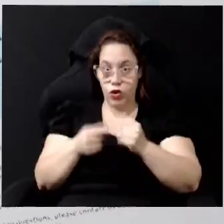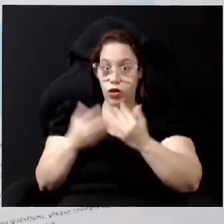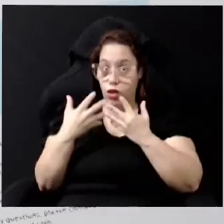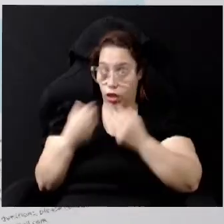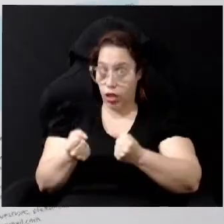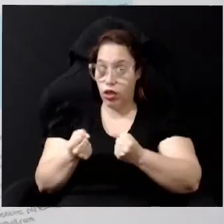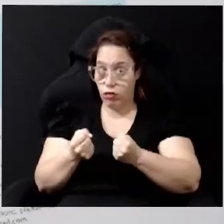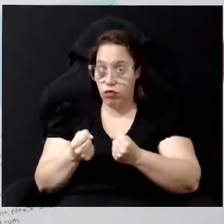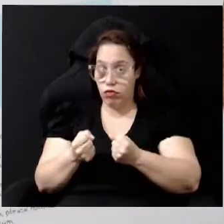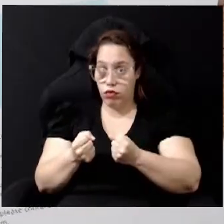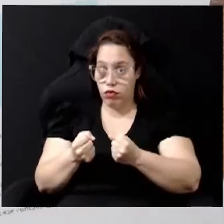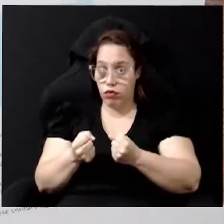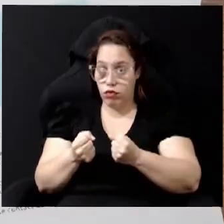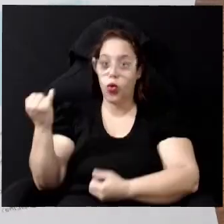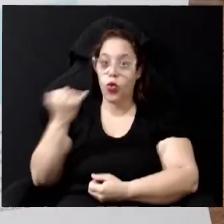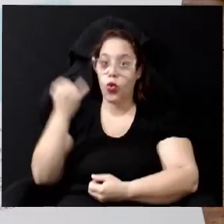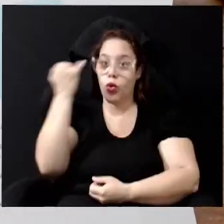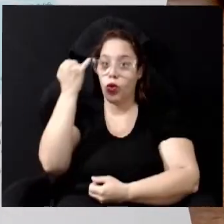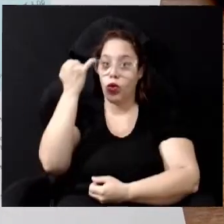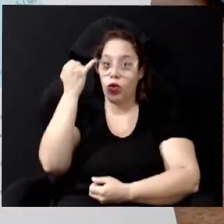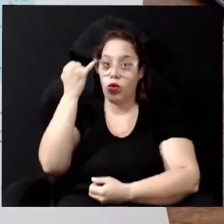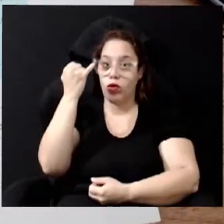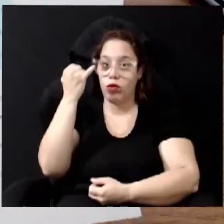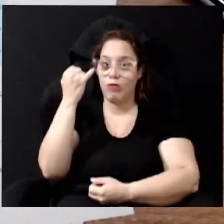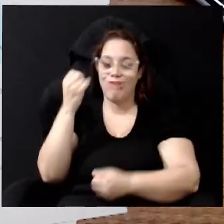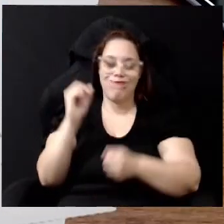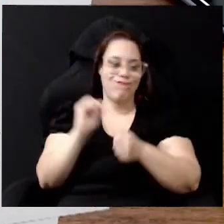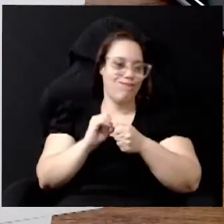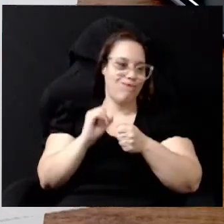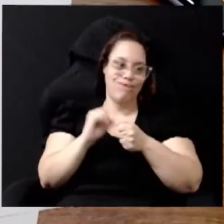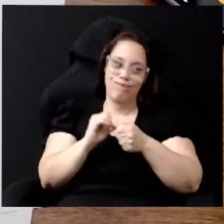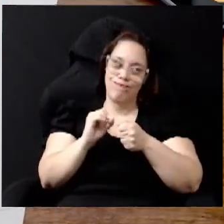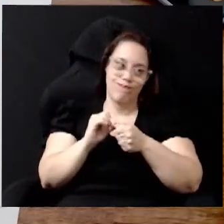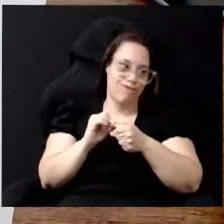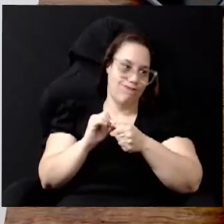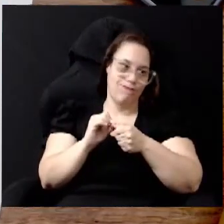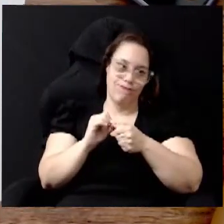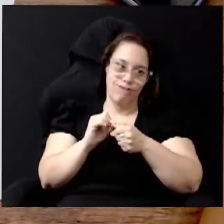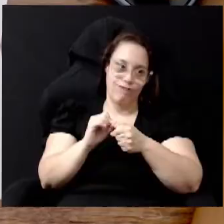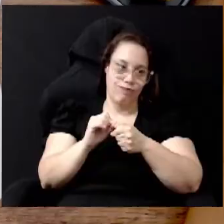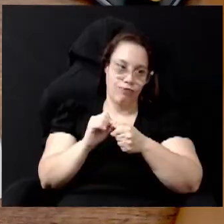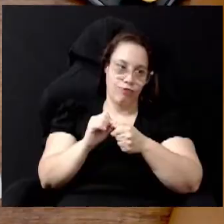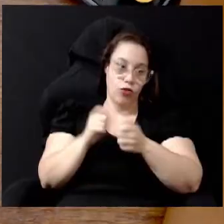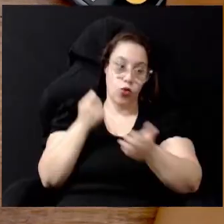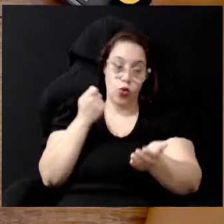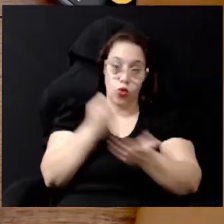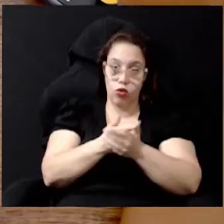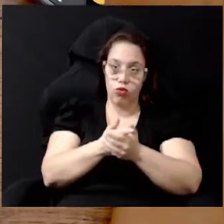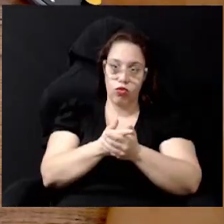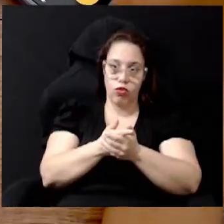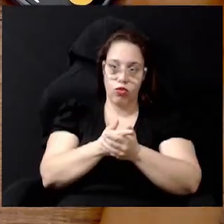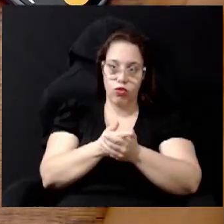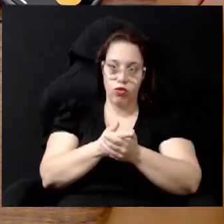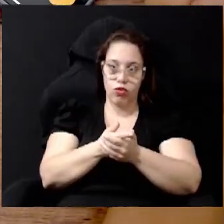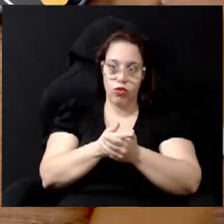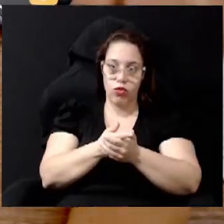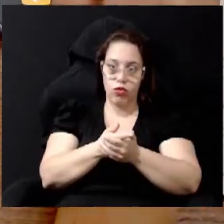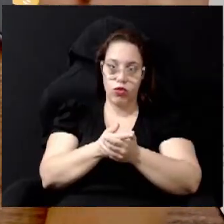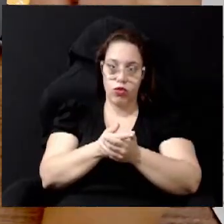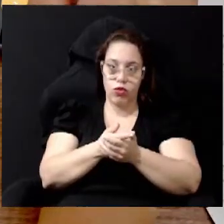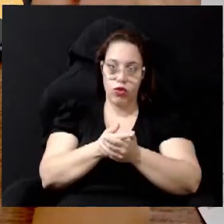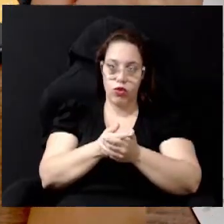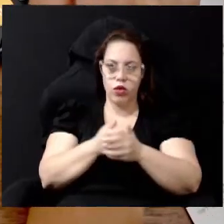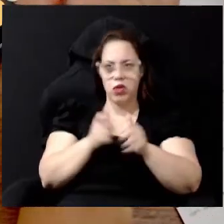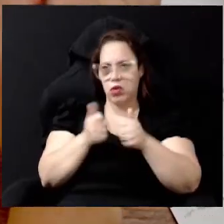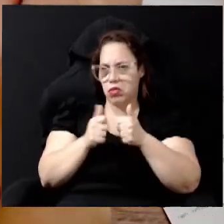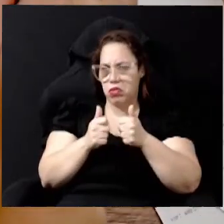muito importante que a pessoa não execute o consumo, né, quando ela vai fazer os gastos, né, de maneira geral, ao longo do